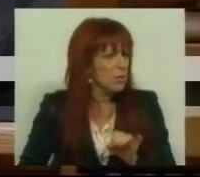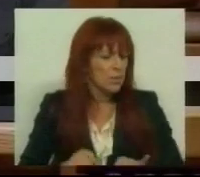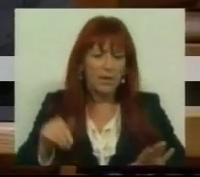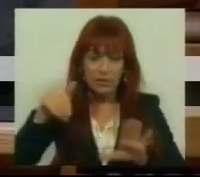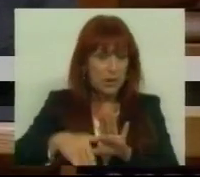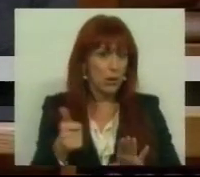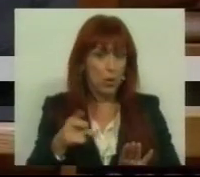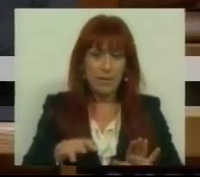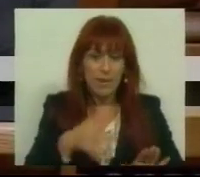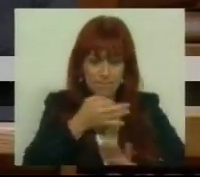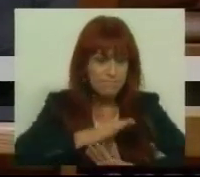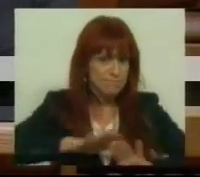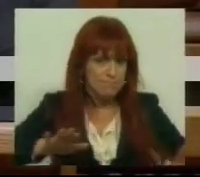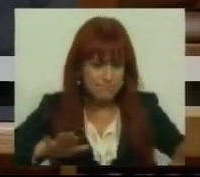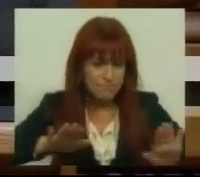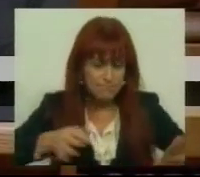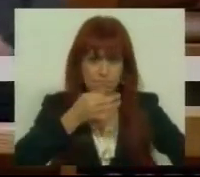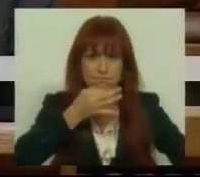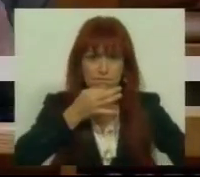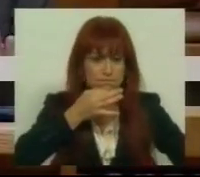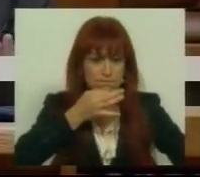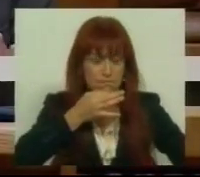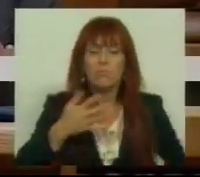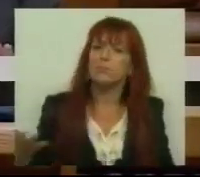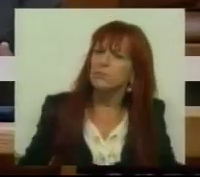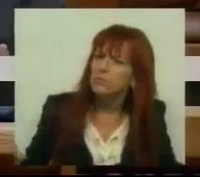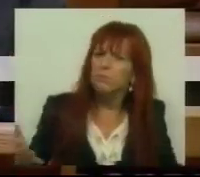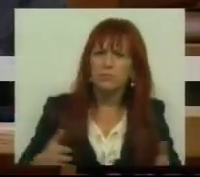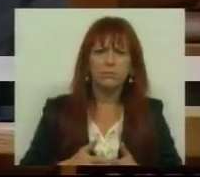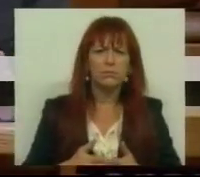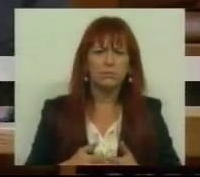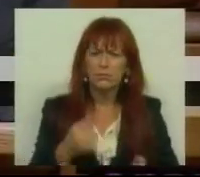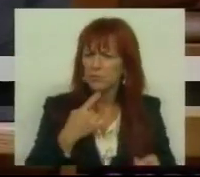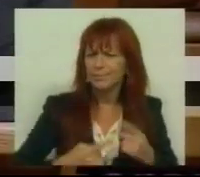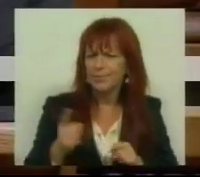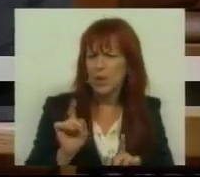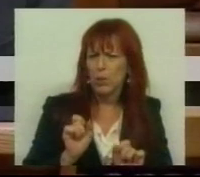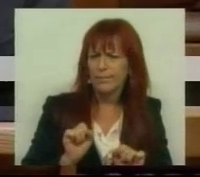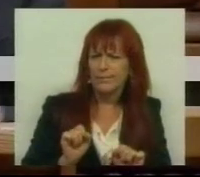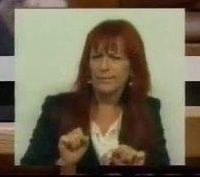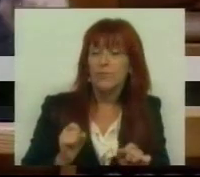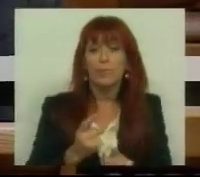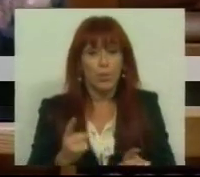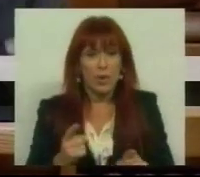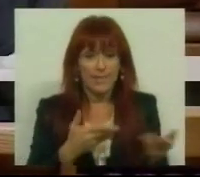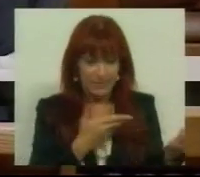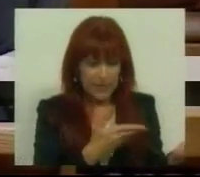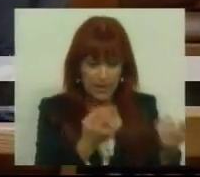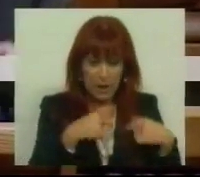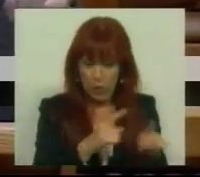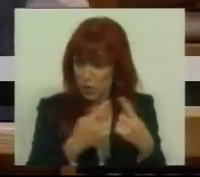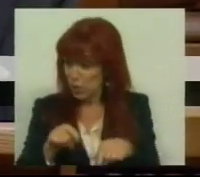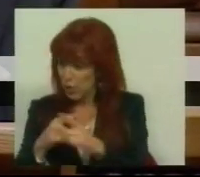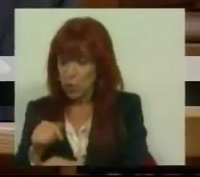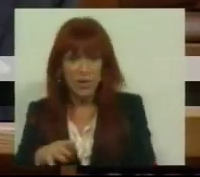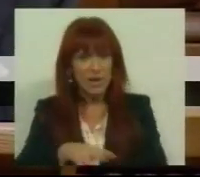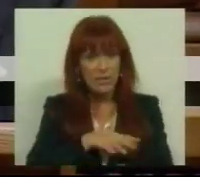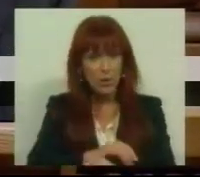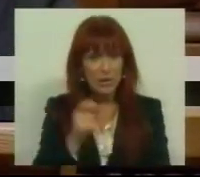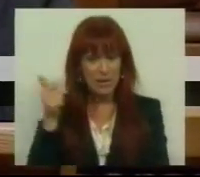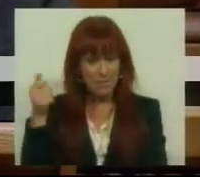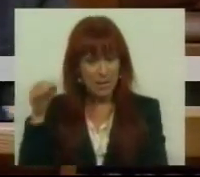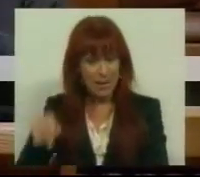no BPN-SLN. O que, aliás, não é de estranhar, porque essas reuniões da administração